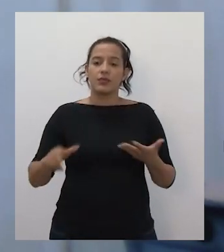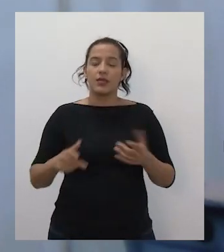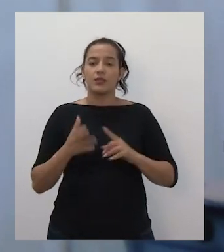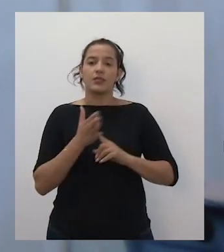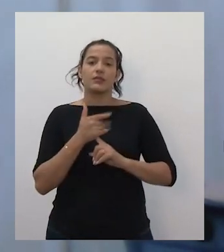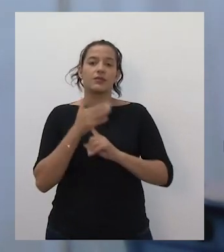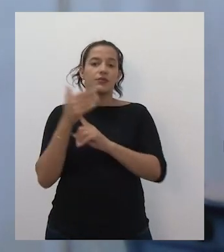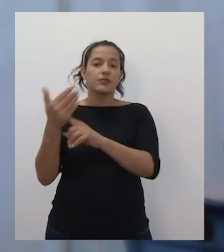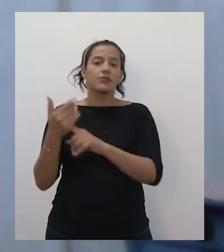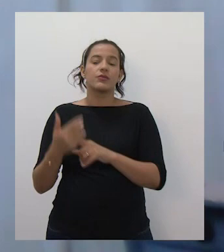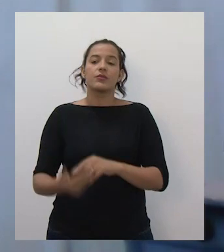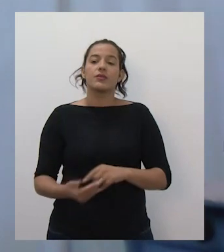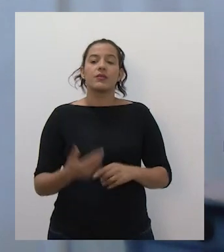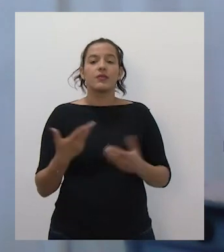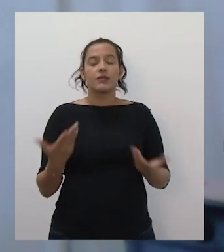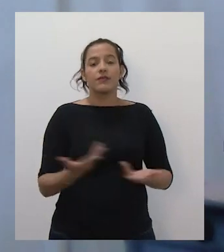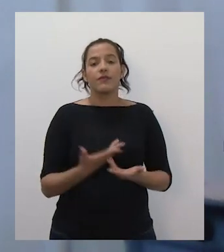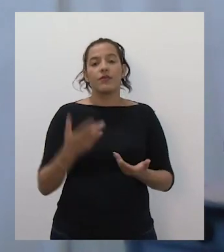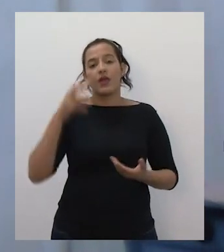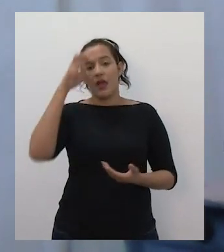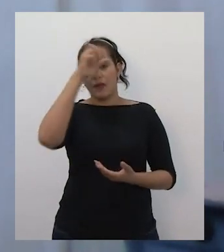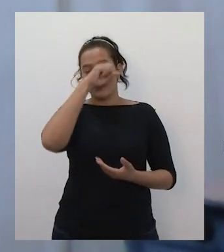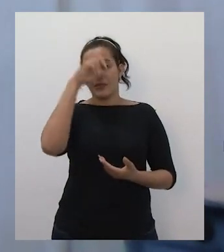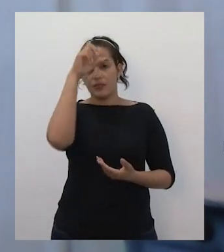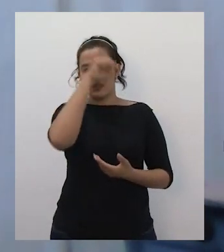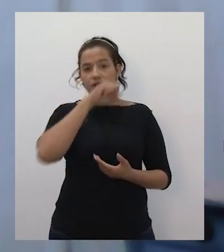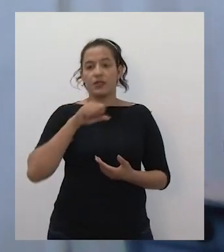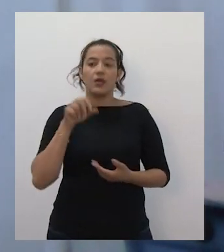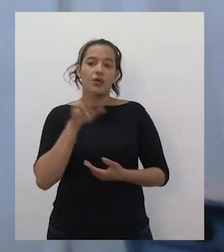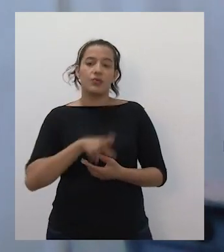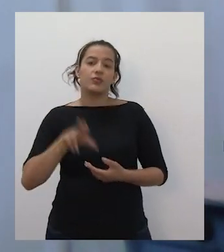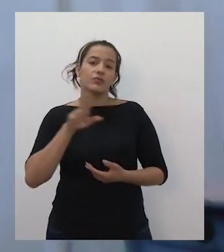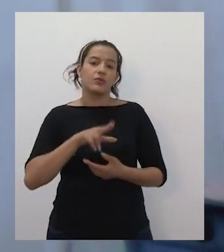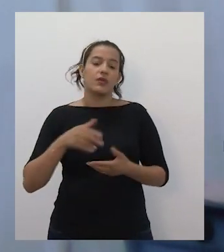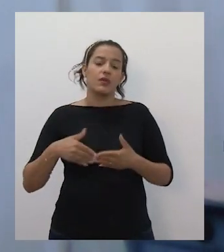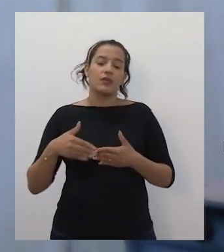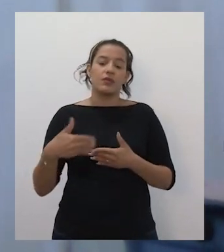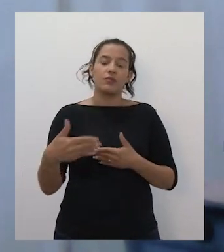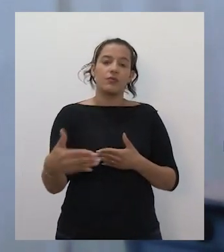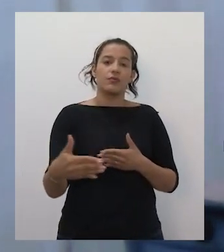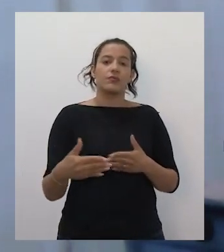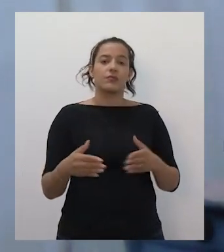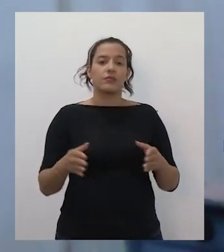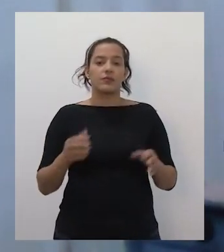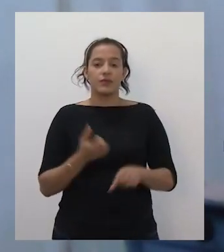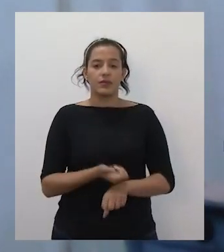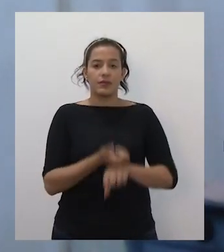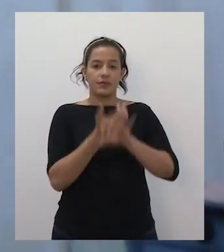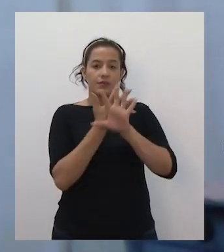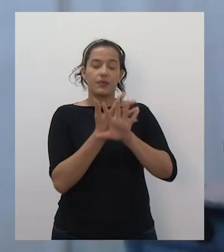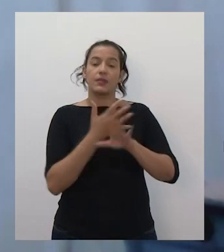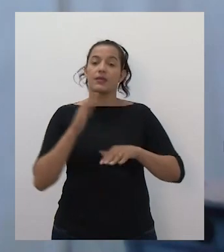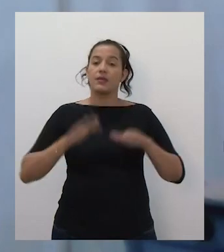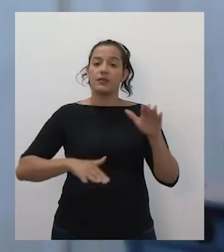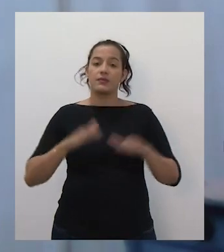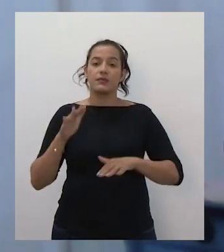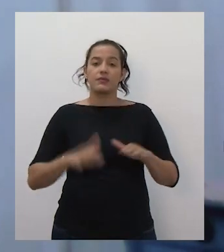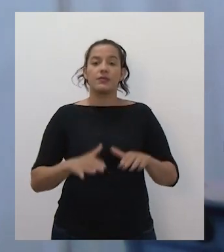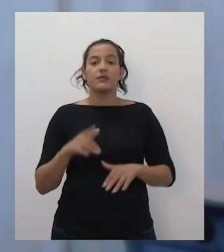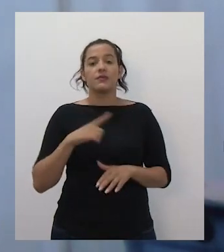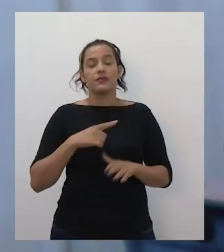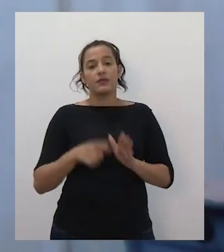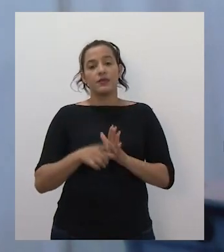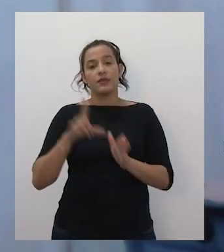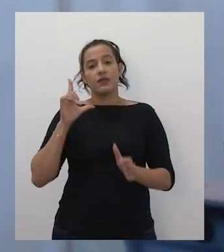tecnologias que foram sendo aprendidas e adquiridas ao longo da pandemia e que, às vezes, muitas vezes, né, antes